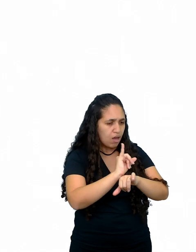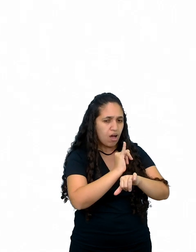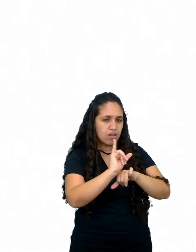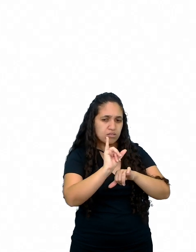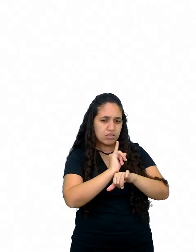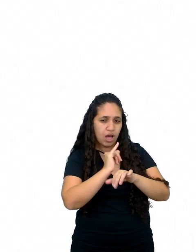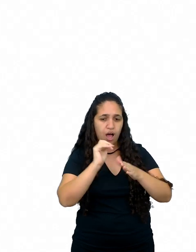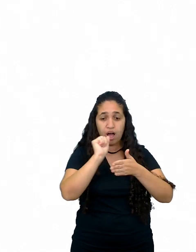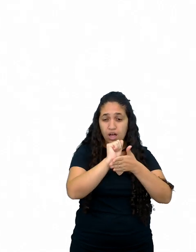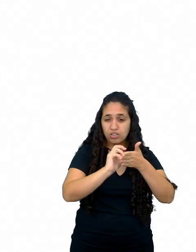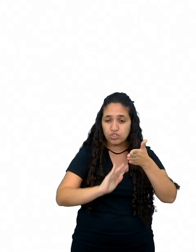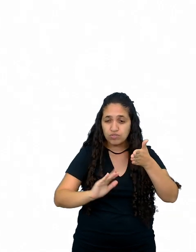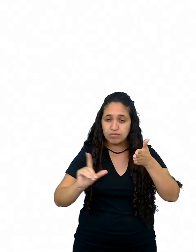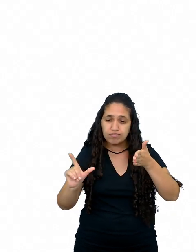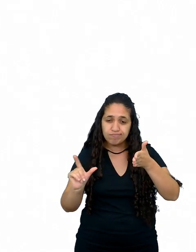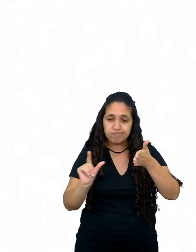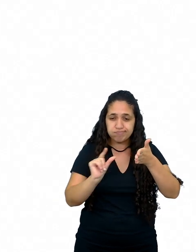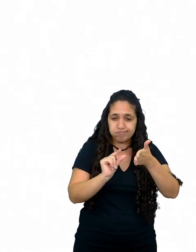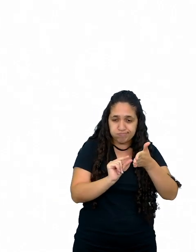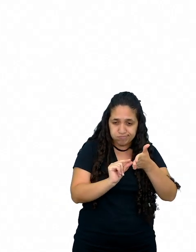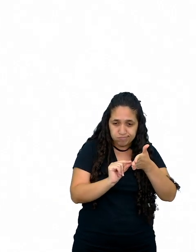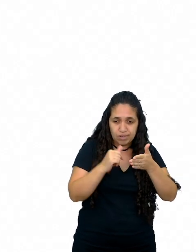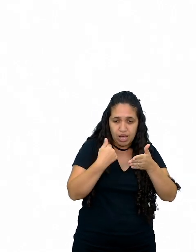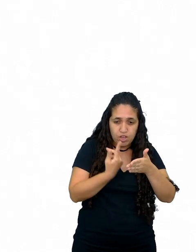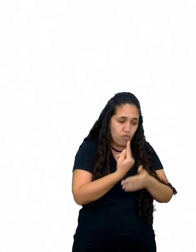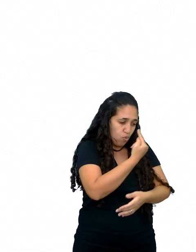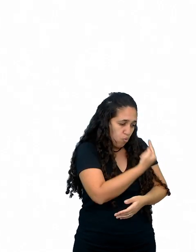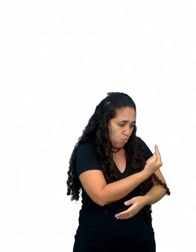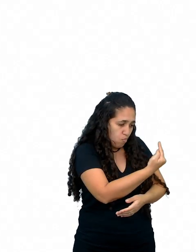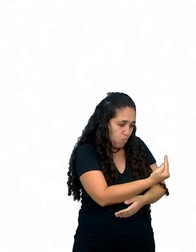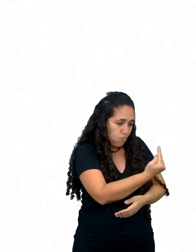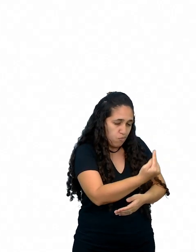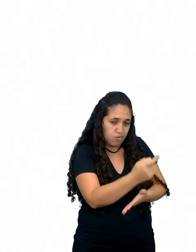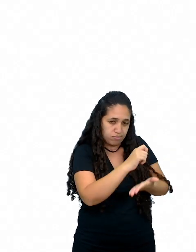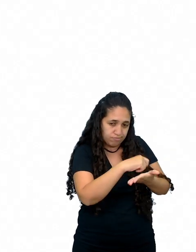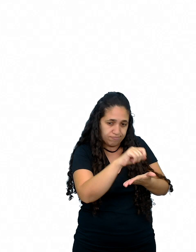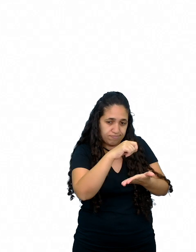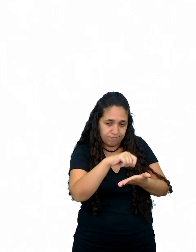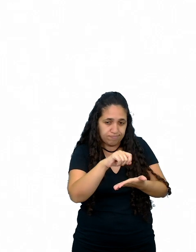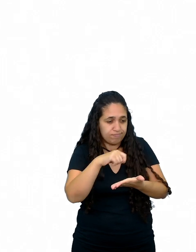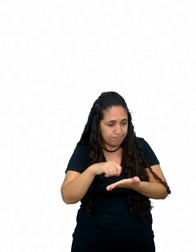menos atividades para eu poder corrigir um por um. São